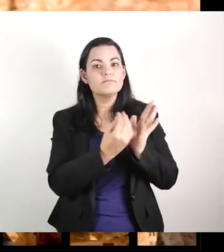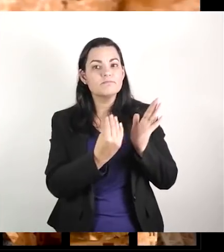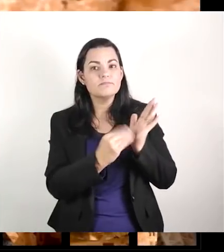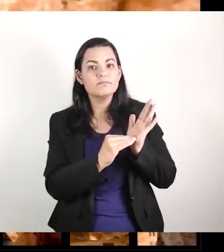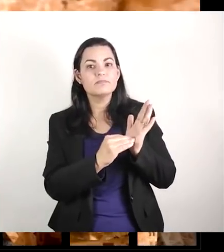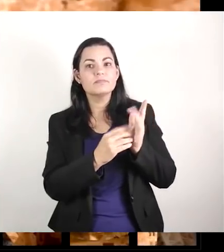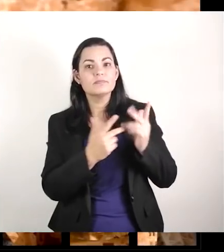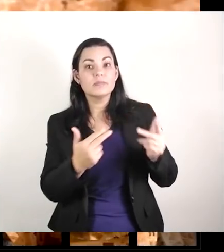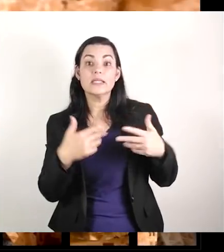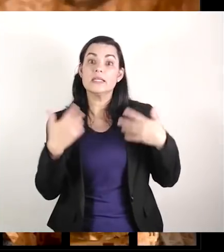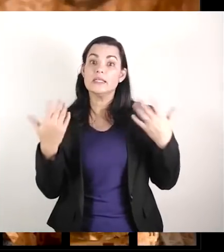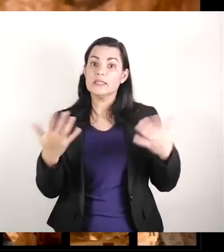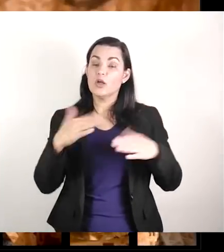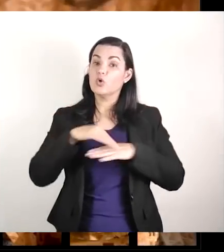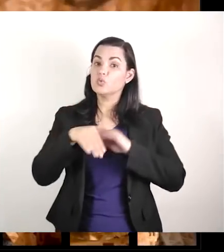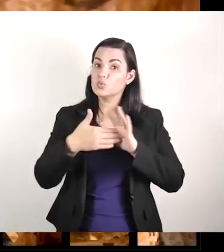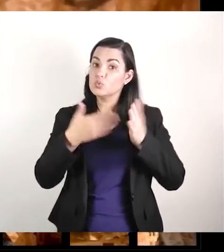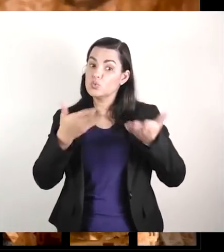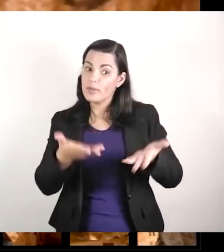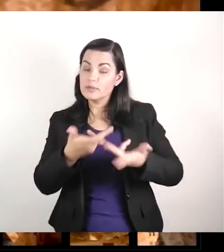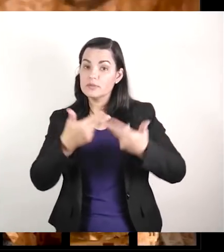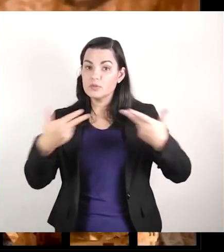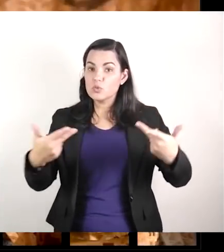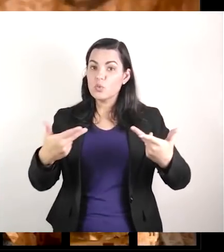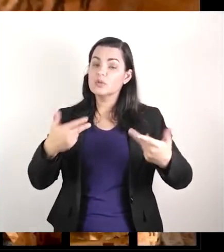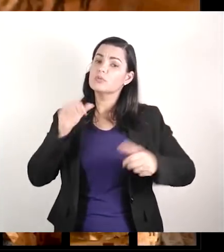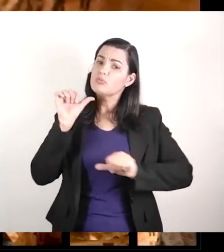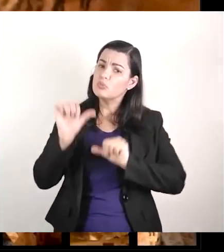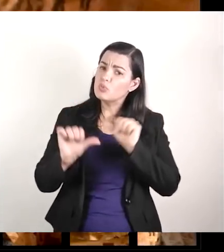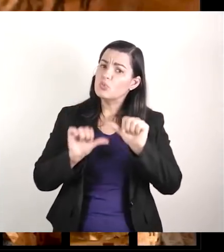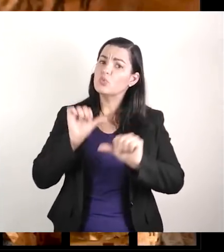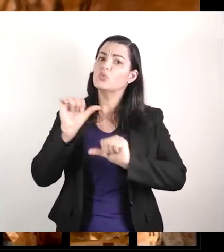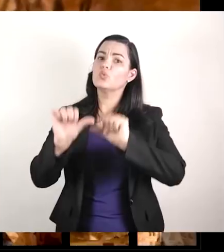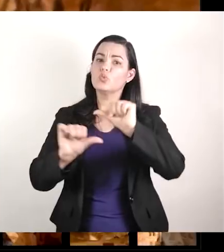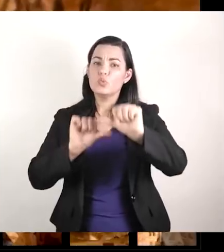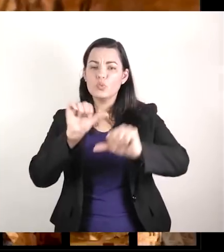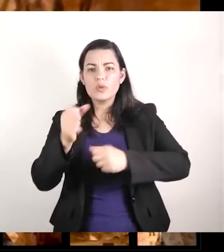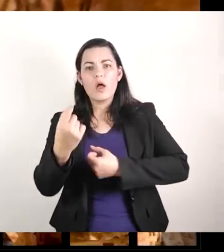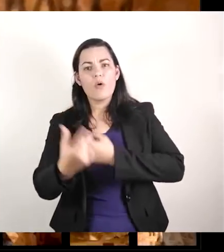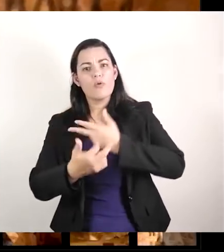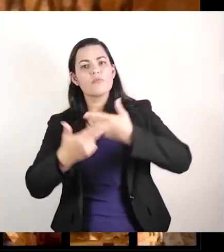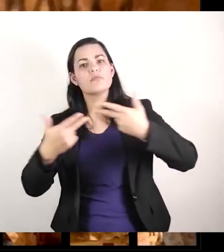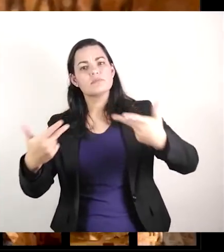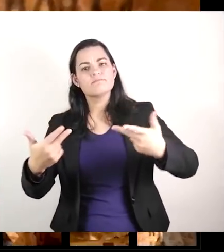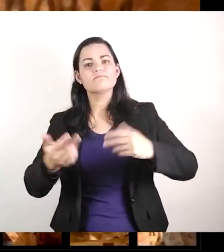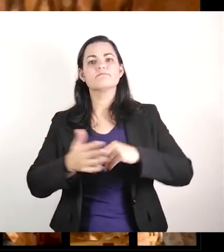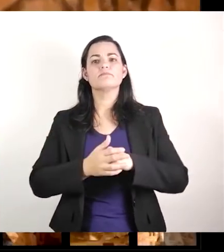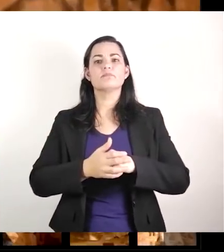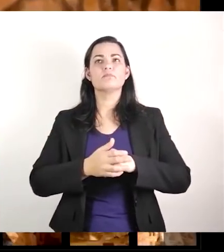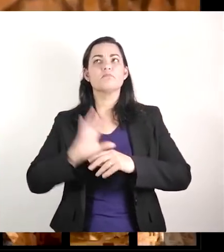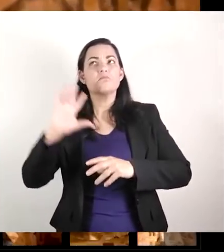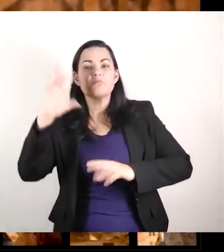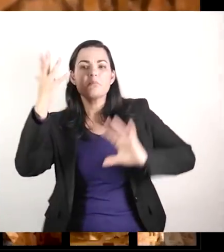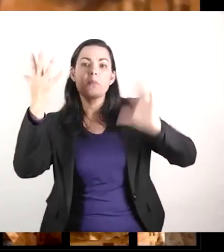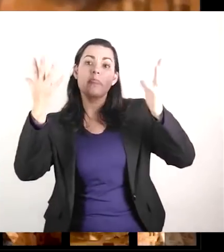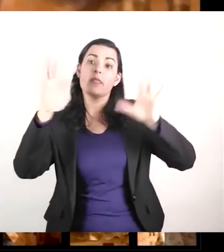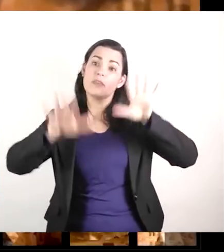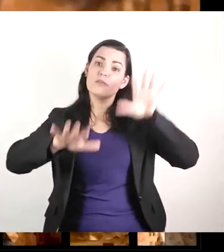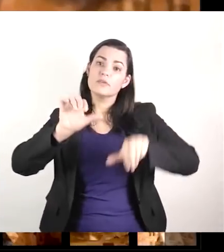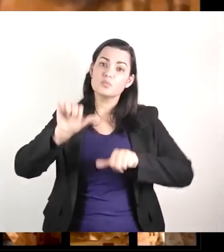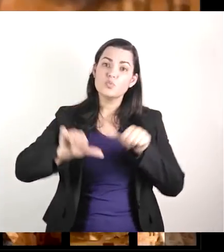marcas, né? Então, tudo isso ao longo do tempo sofre algumas transformações também, algumas reações e pode